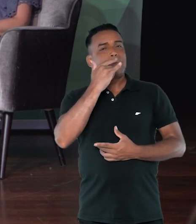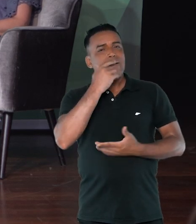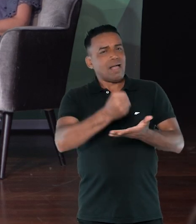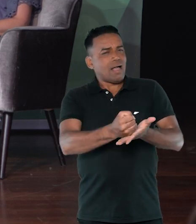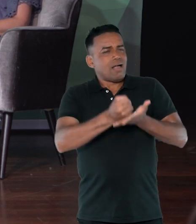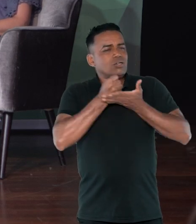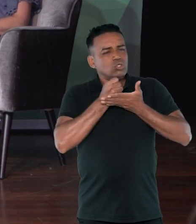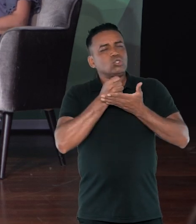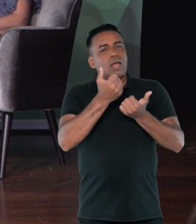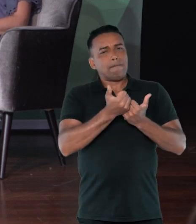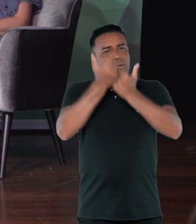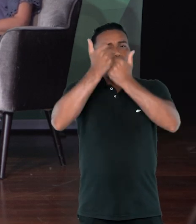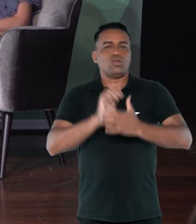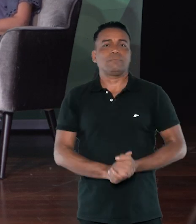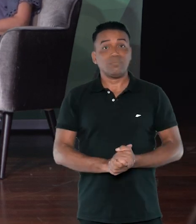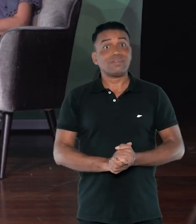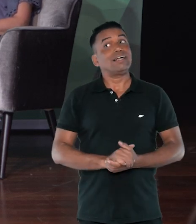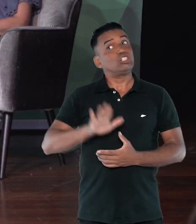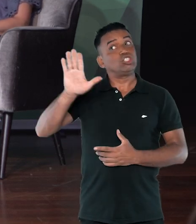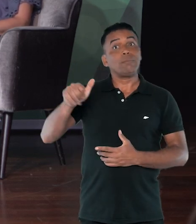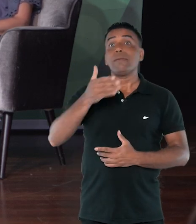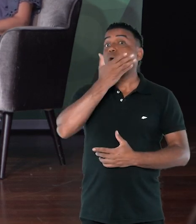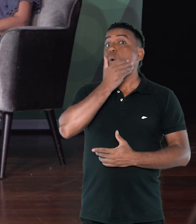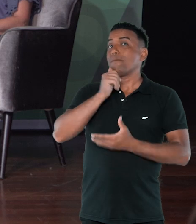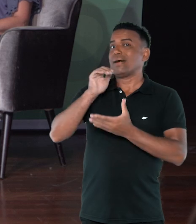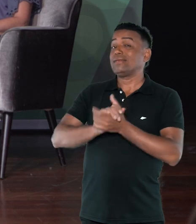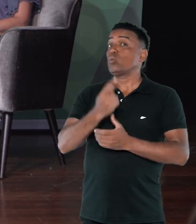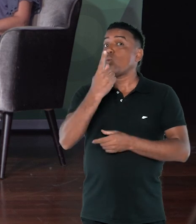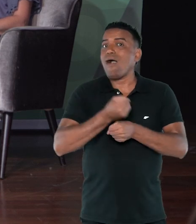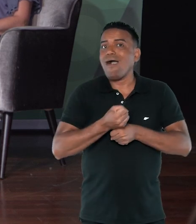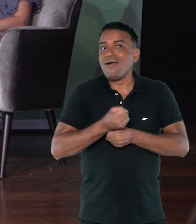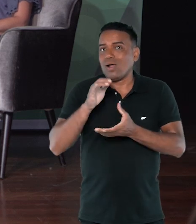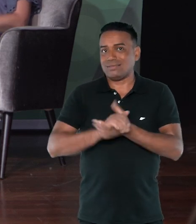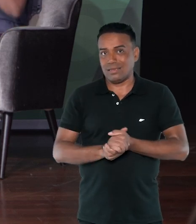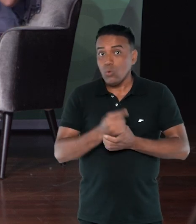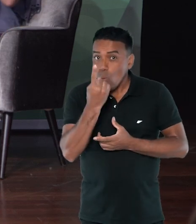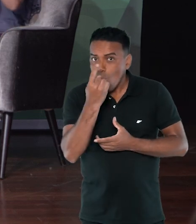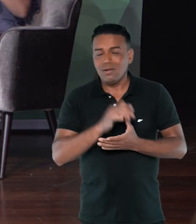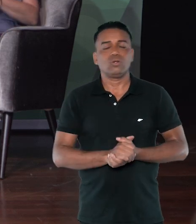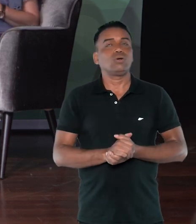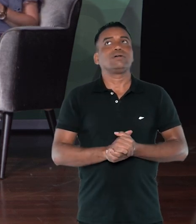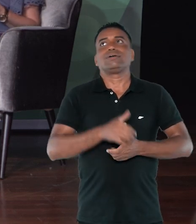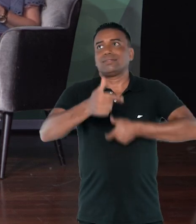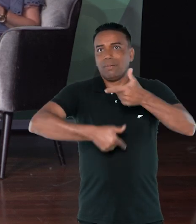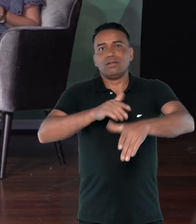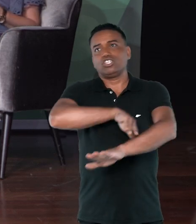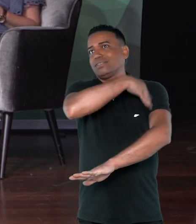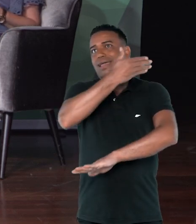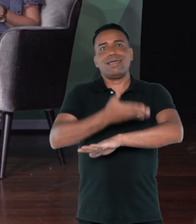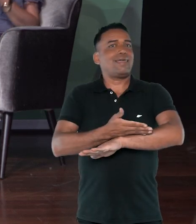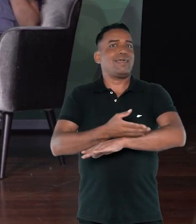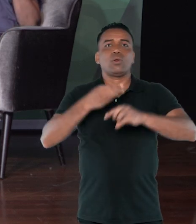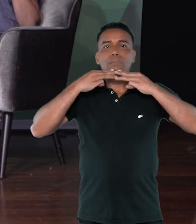mundo. Aí foi a hora de falar com o marido, né? O marido, eu tinha 1 ano de casada, pensa bem, trabalhando o dia inteiro em agência de